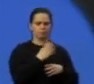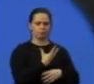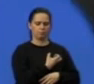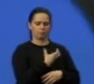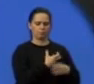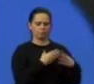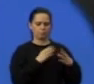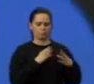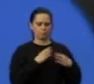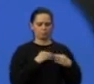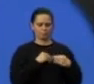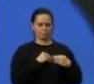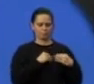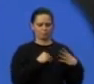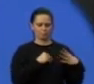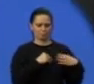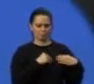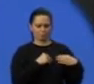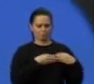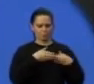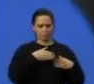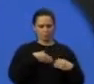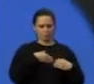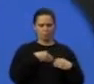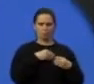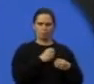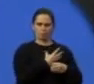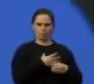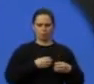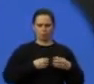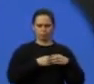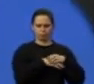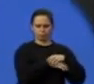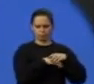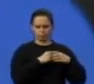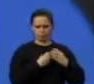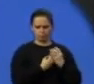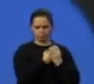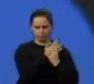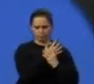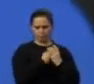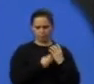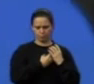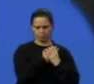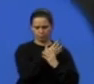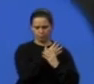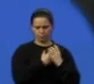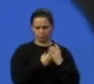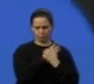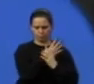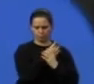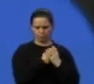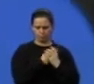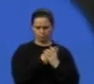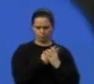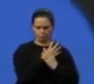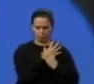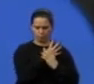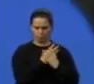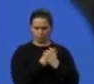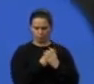de grandes vasos. Quando falamos em tamponamento cardíaco, é quando o débito cardíaco ele deixa de